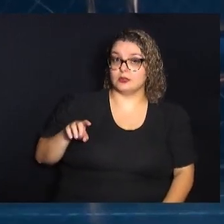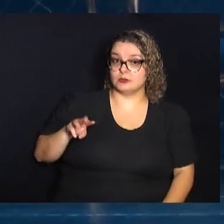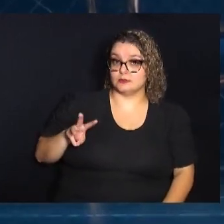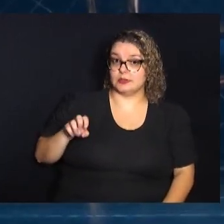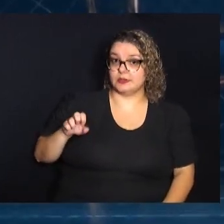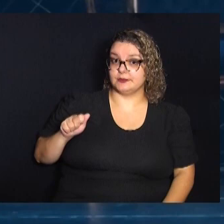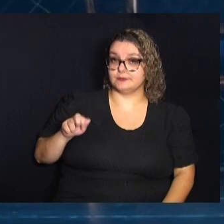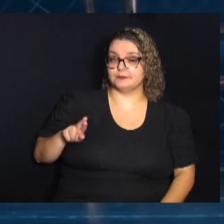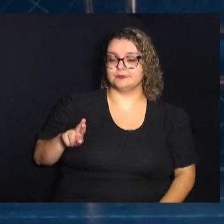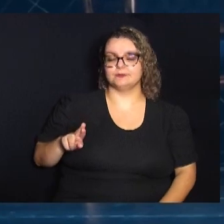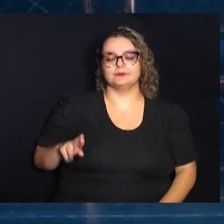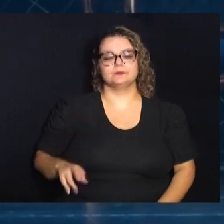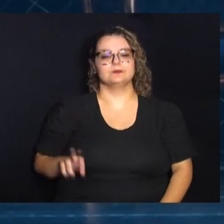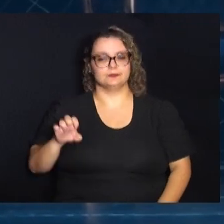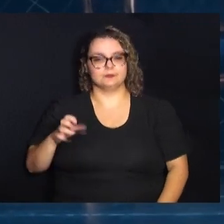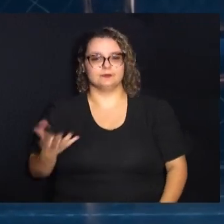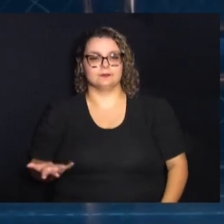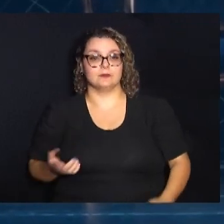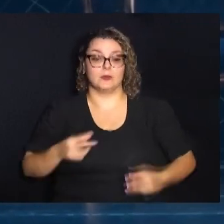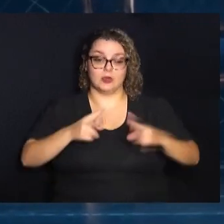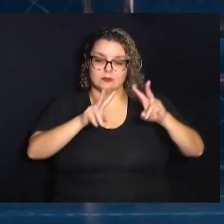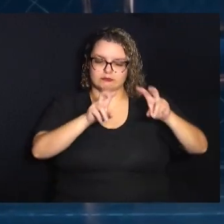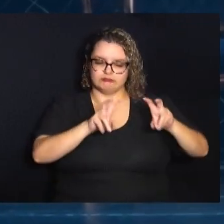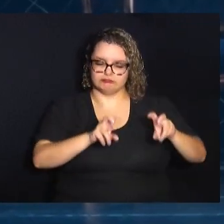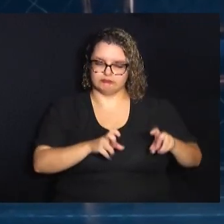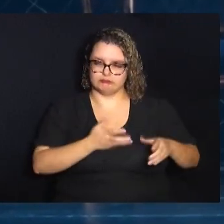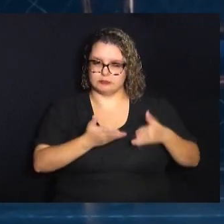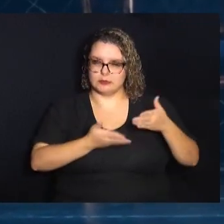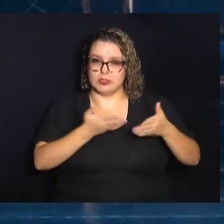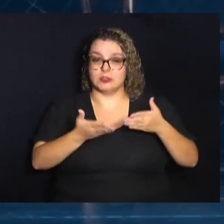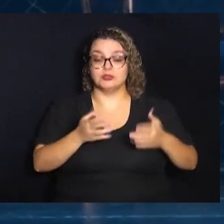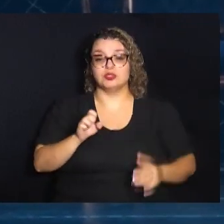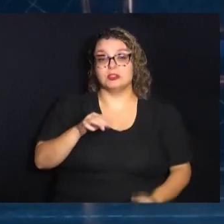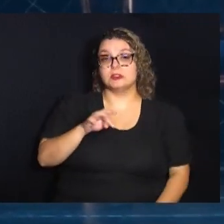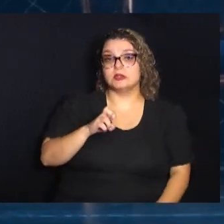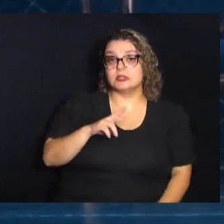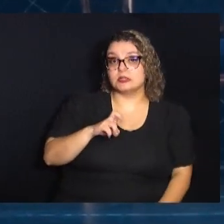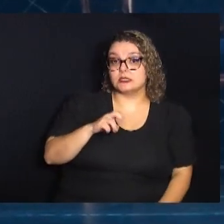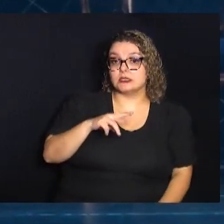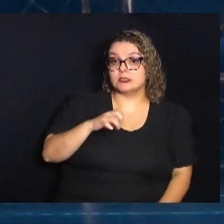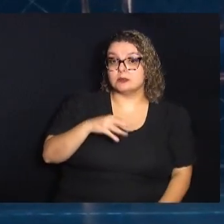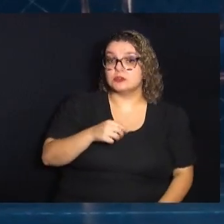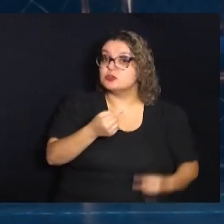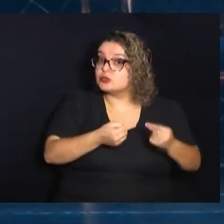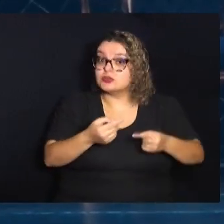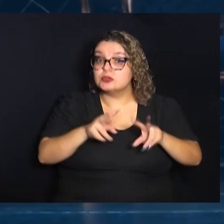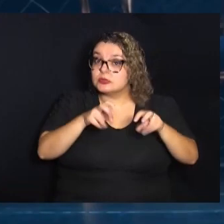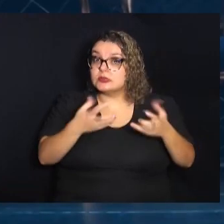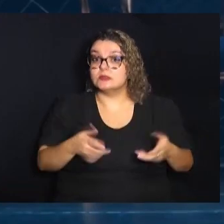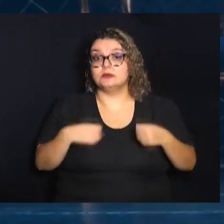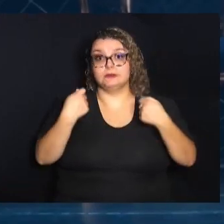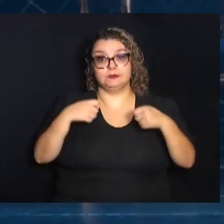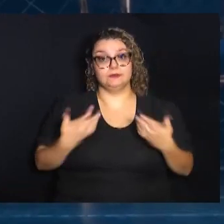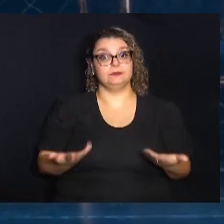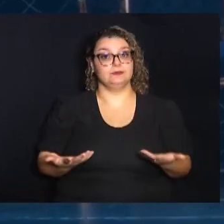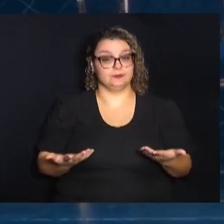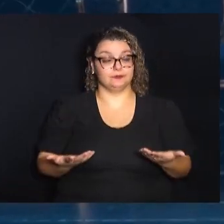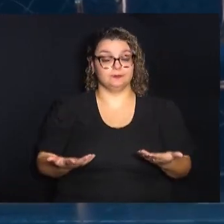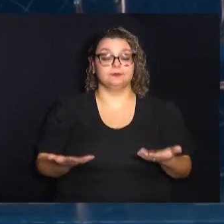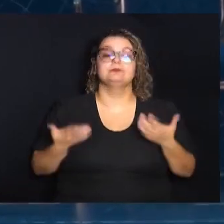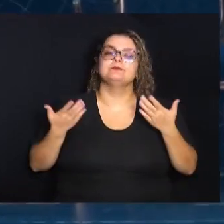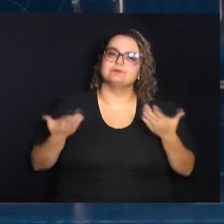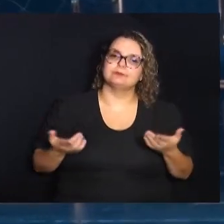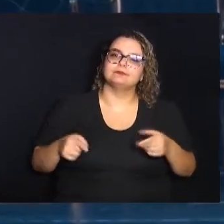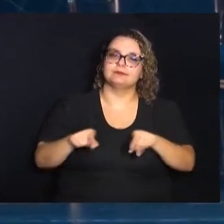um local de muita produção, onde vai às vezes tratar temas um pouco mais de entretenimento, já estava discutindo esse tema tão necessário,